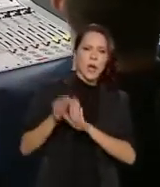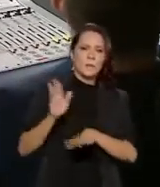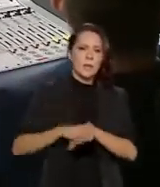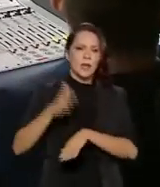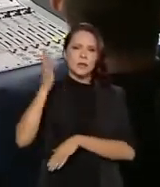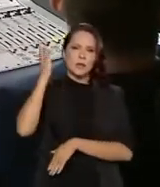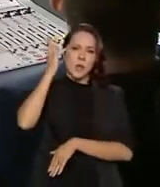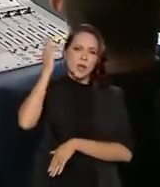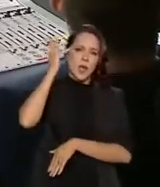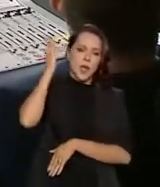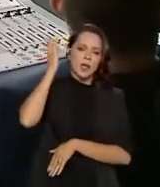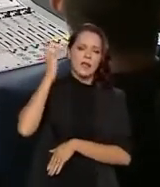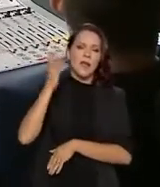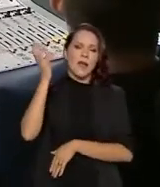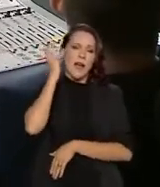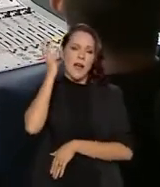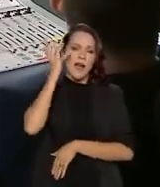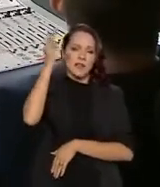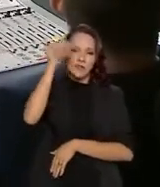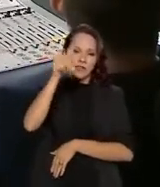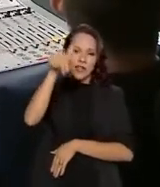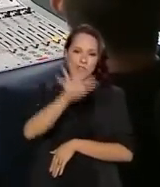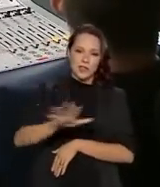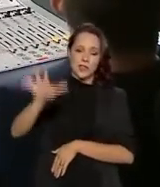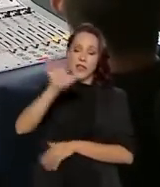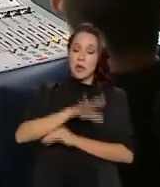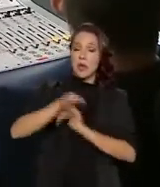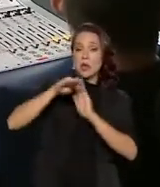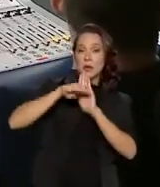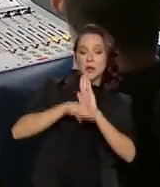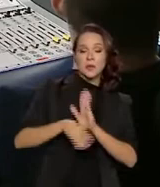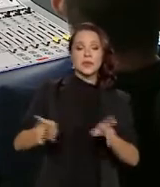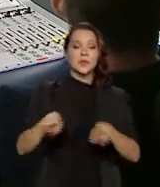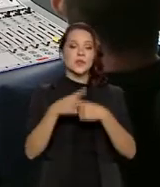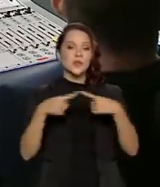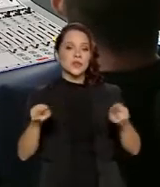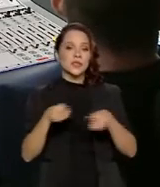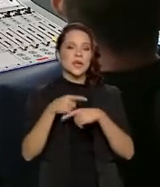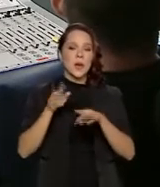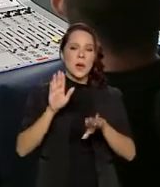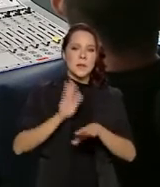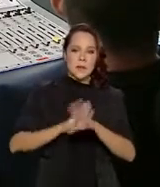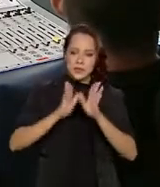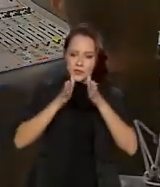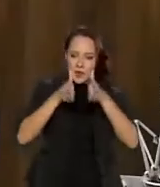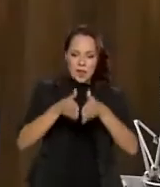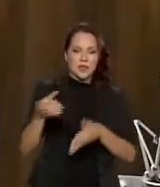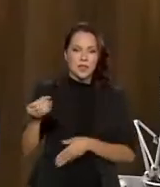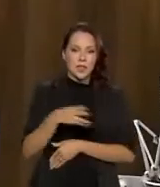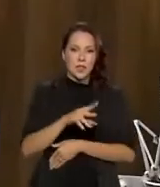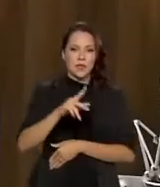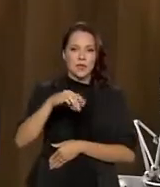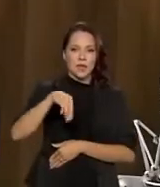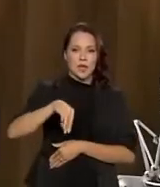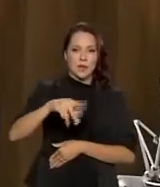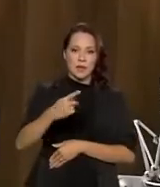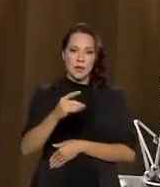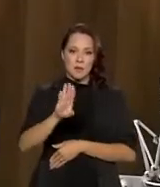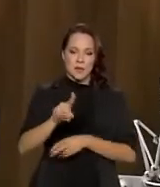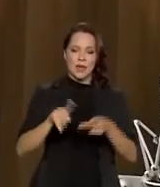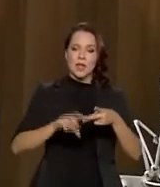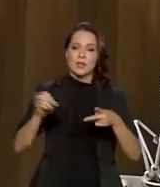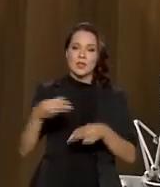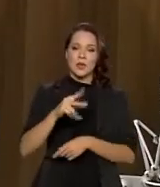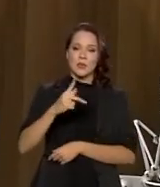modernização da Rádio Nacional né com uma programação musical muito focada a mpb e no